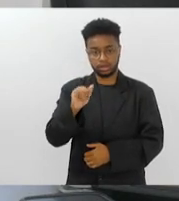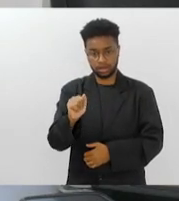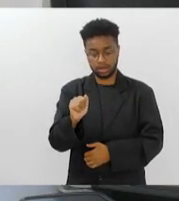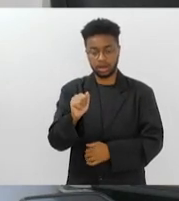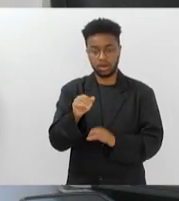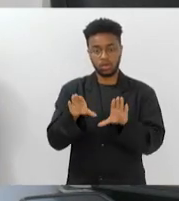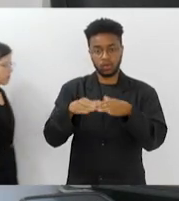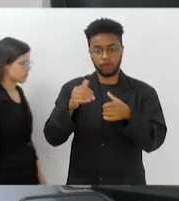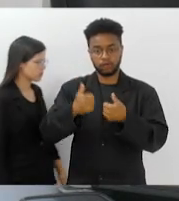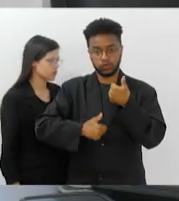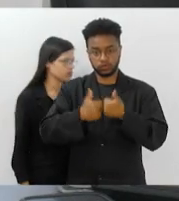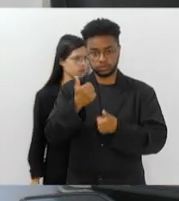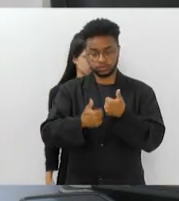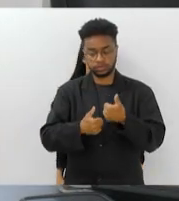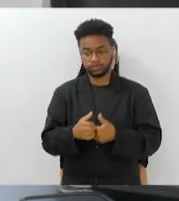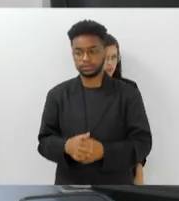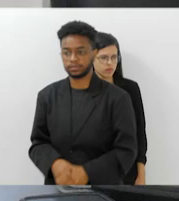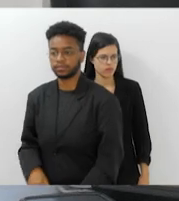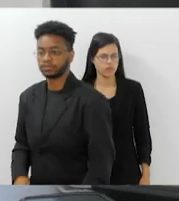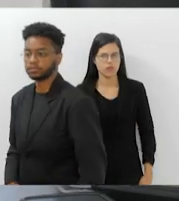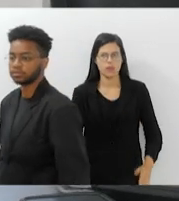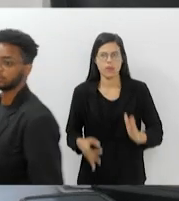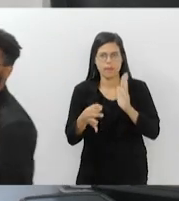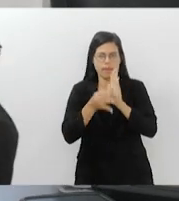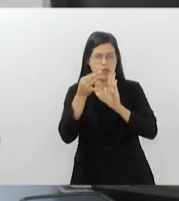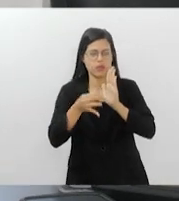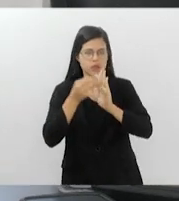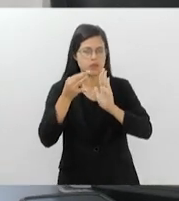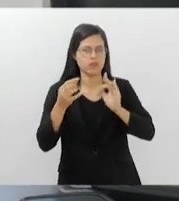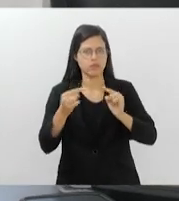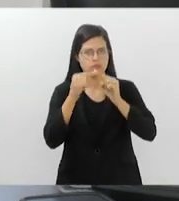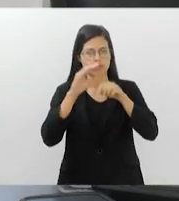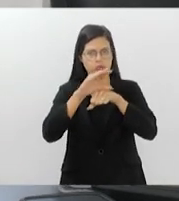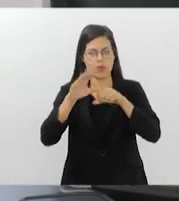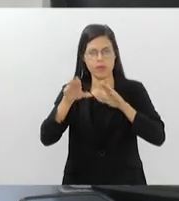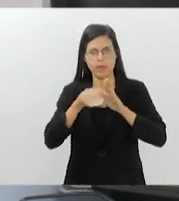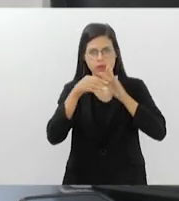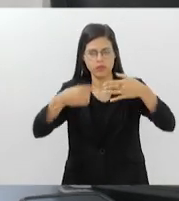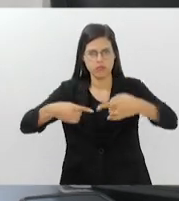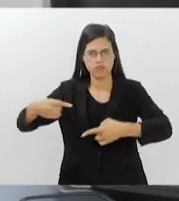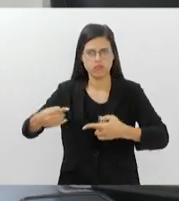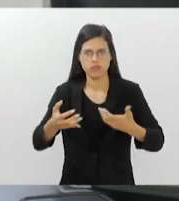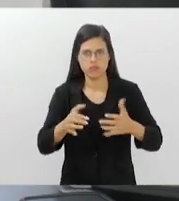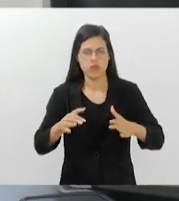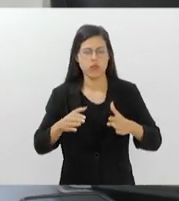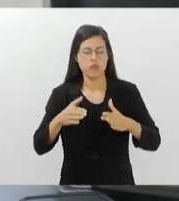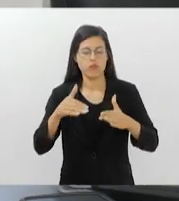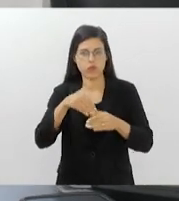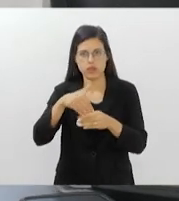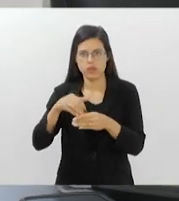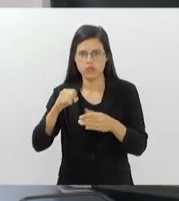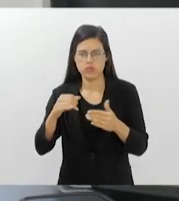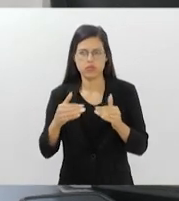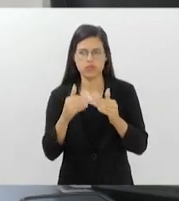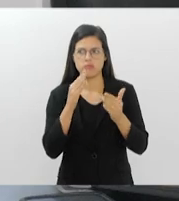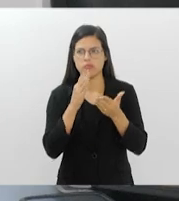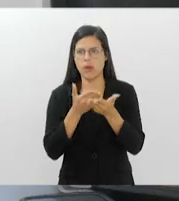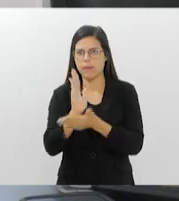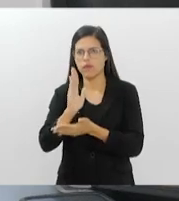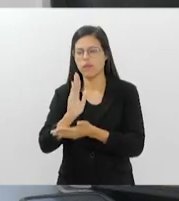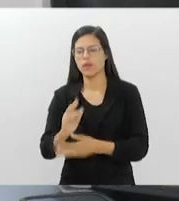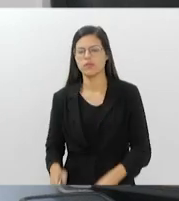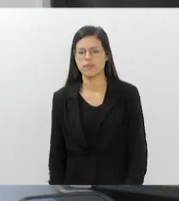Clube se é pela constitucionalidade com emenda em discussão não havendo queem Queira discutir em votação os senhores que aprovam permaneçam Como estão